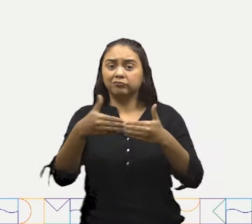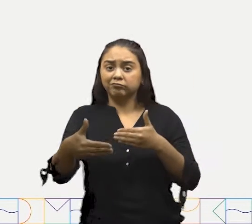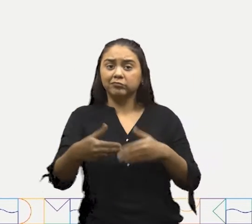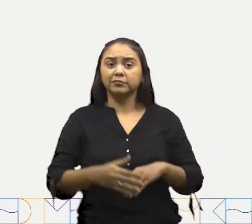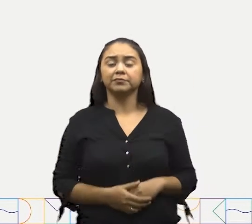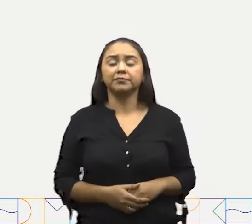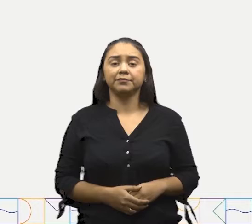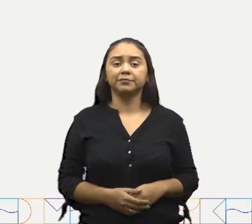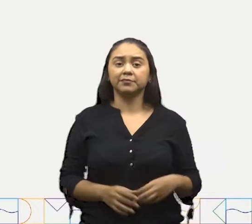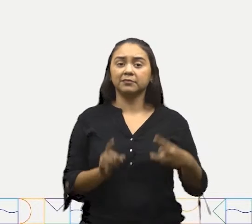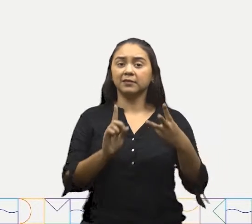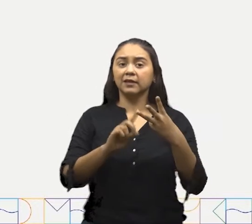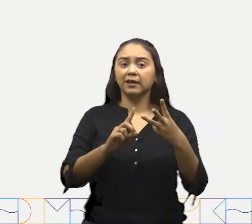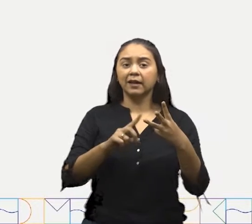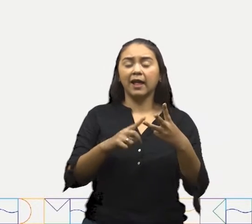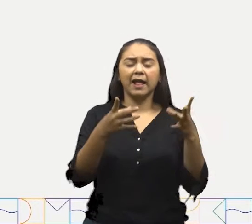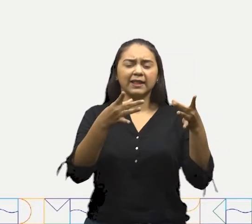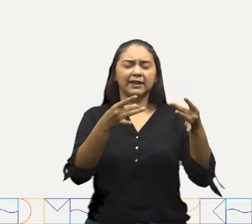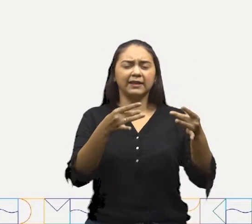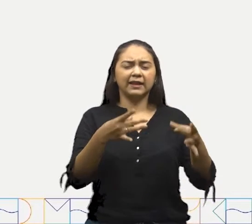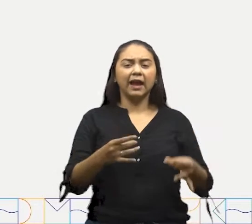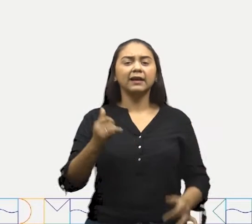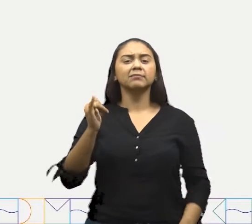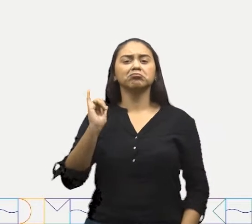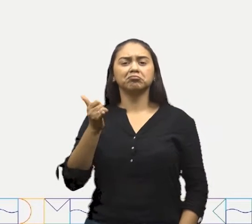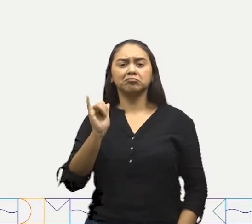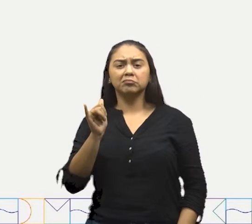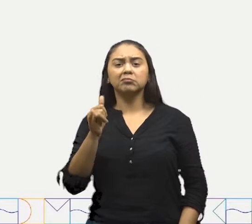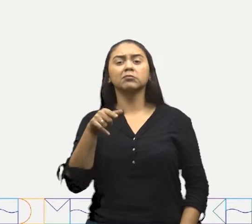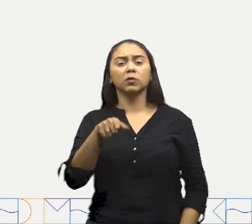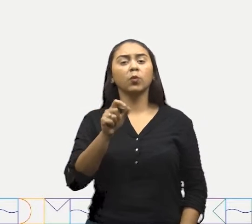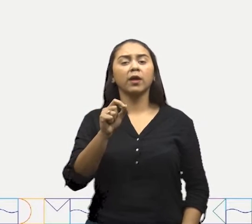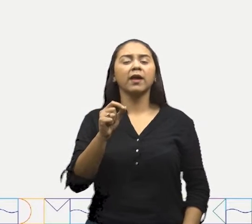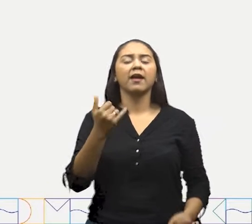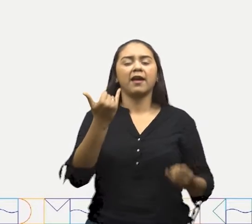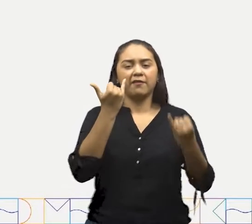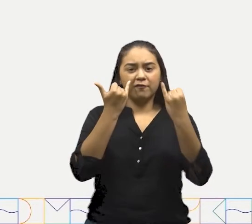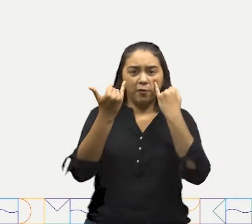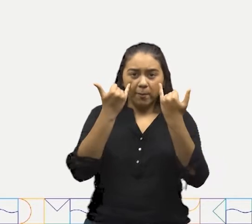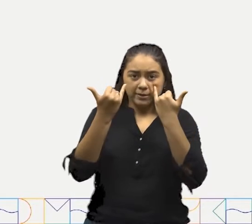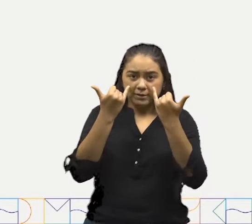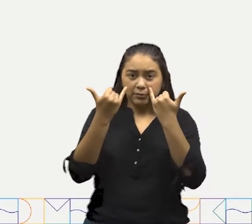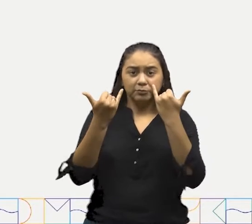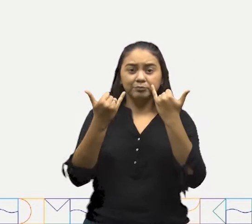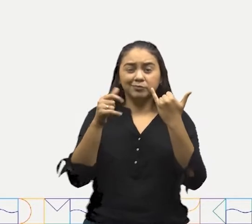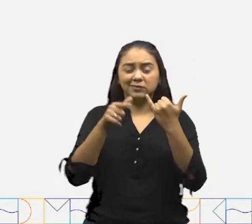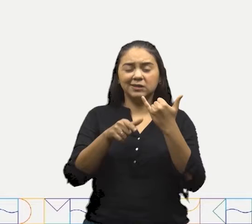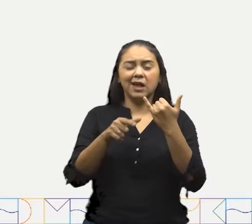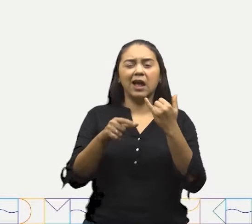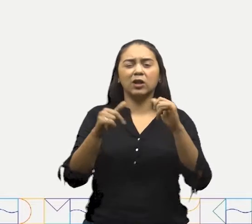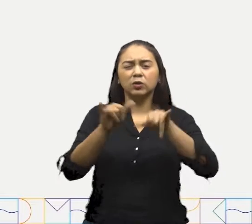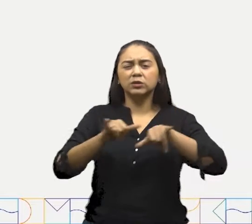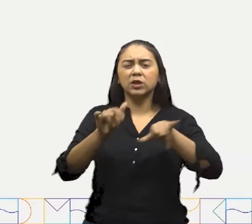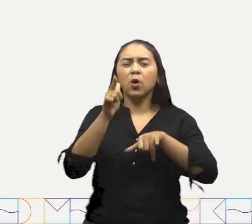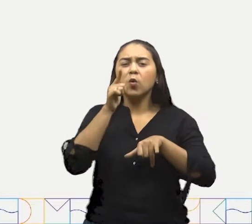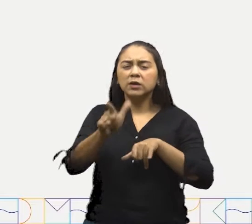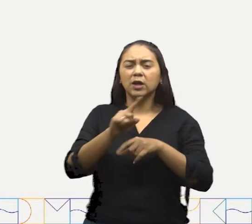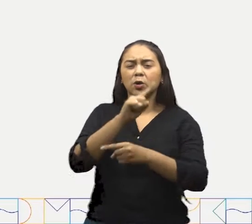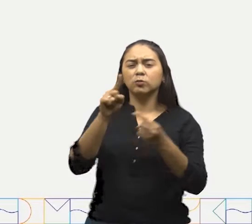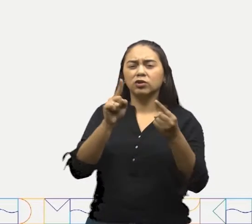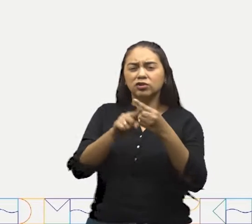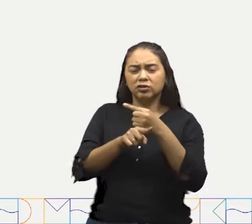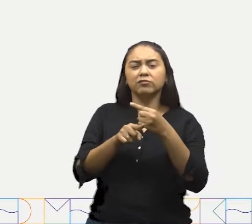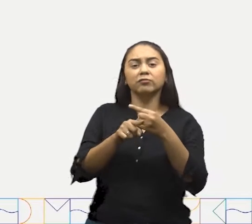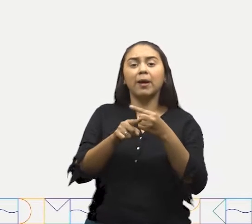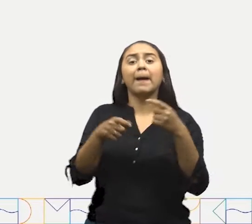3. Descrição ou narração da informação. Para que a notícia atinja o seu objetivo, que é informar o leitor,